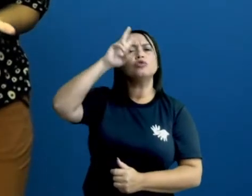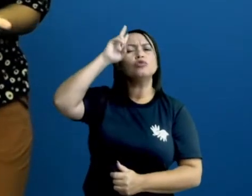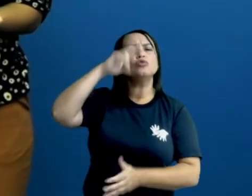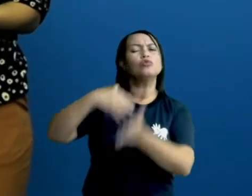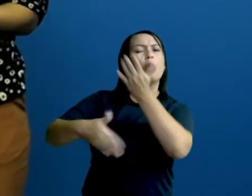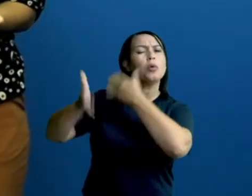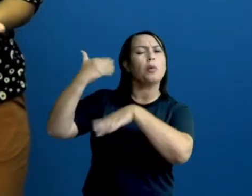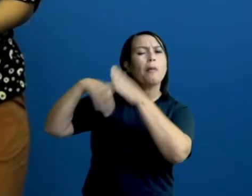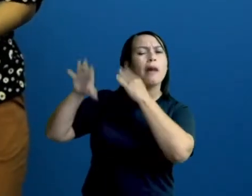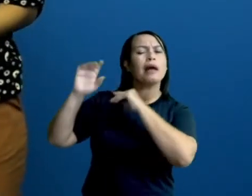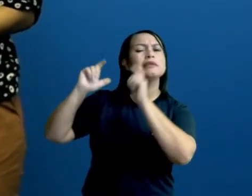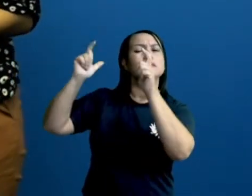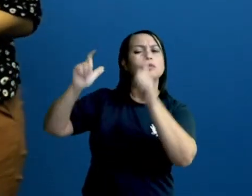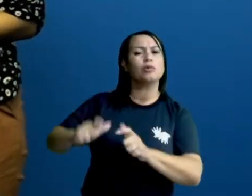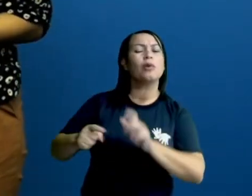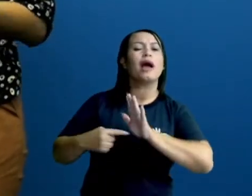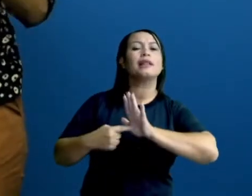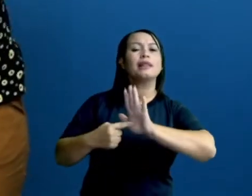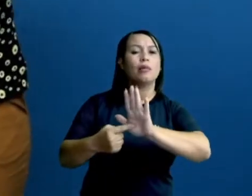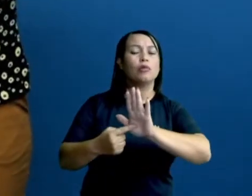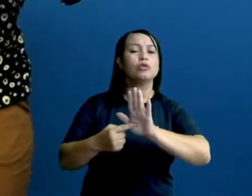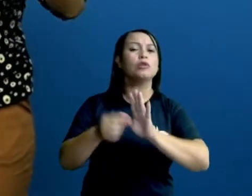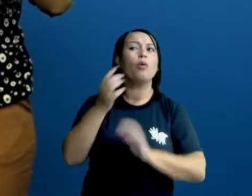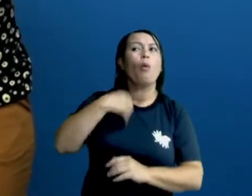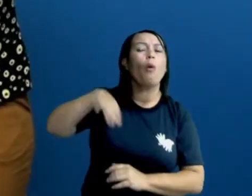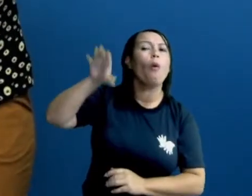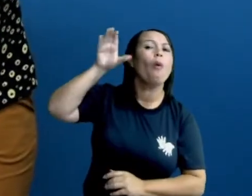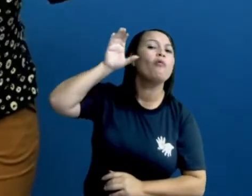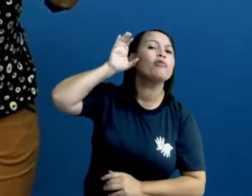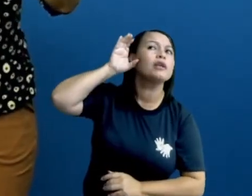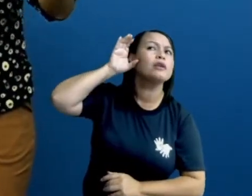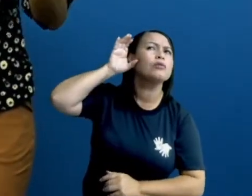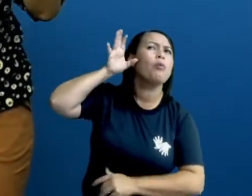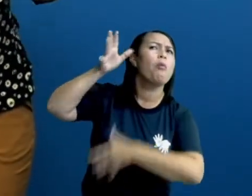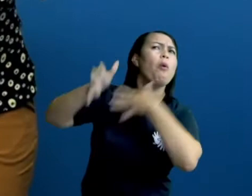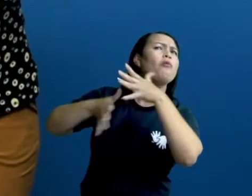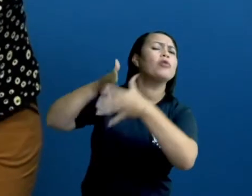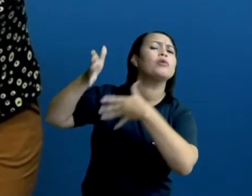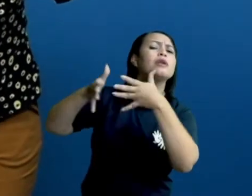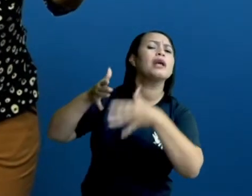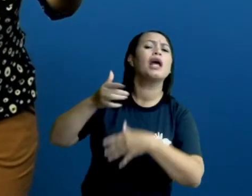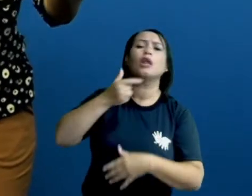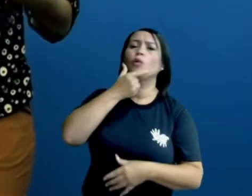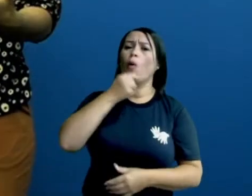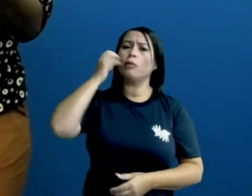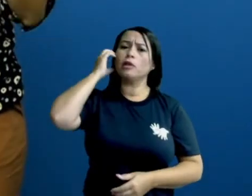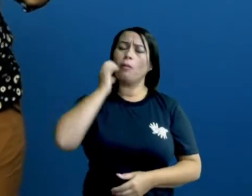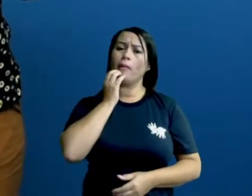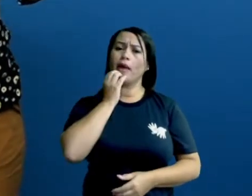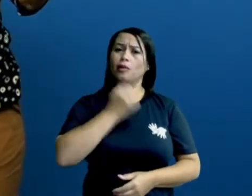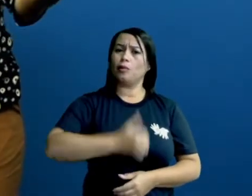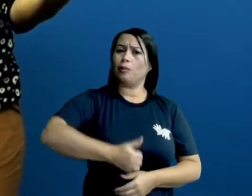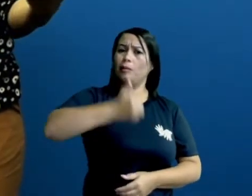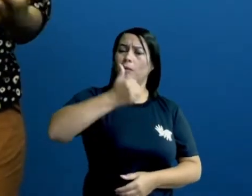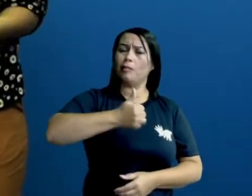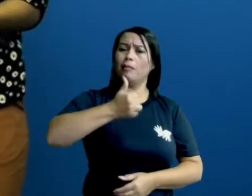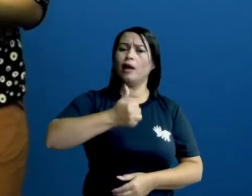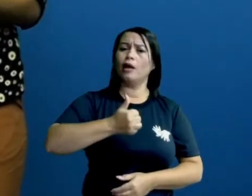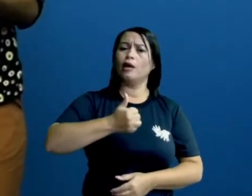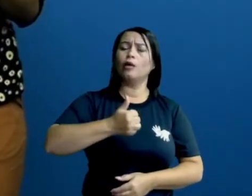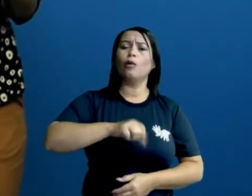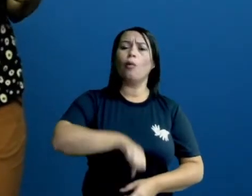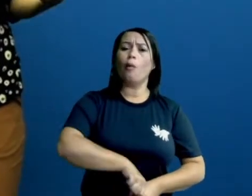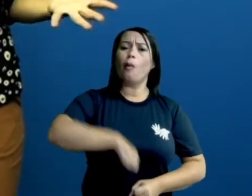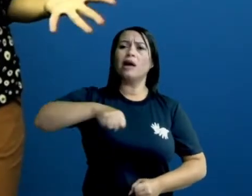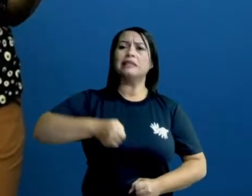daquele lugar que ele está apresentando. Então, ouviram de quem? De Dom Pedro I, quando ele proclama